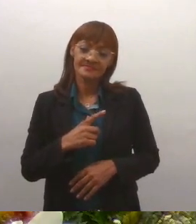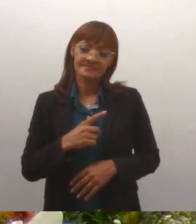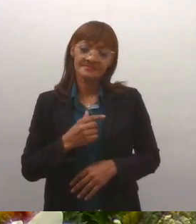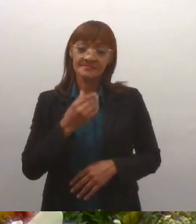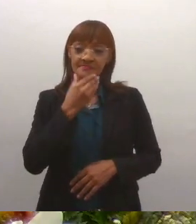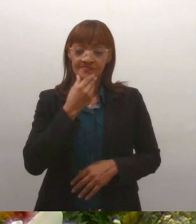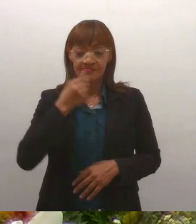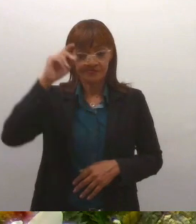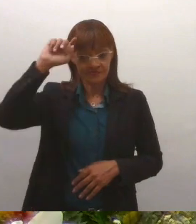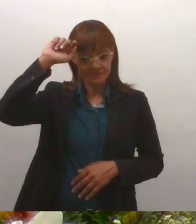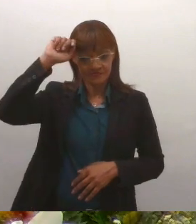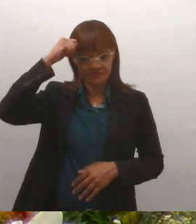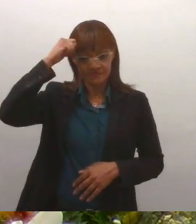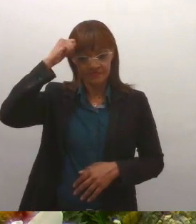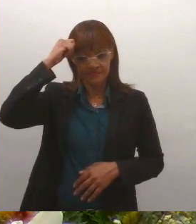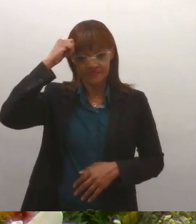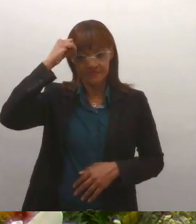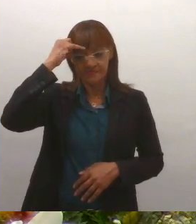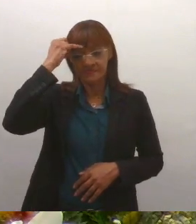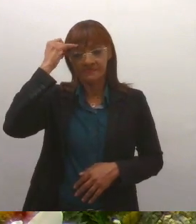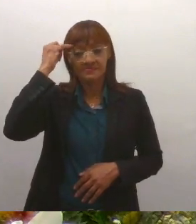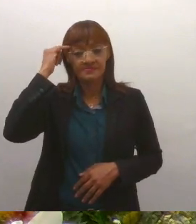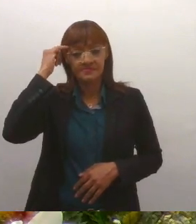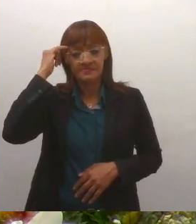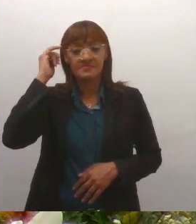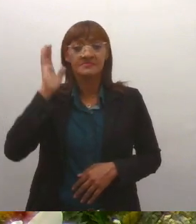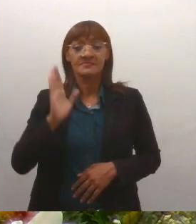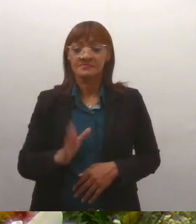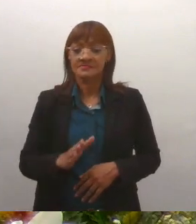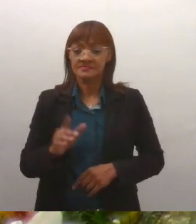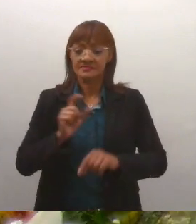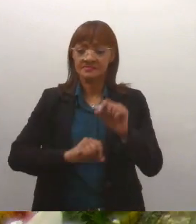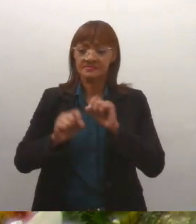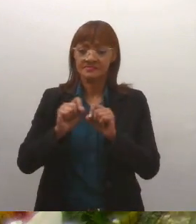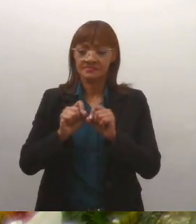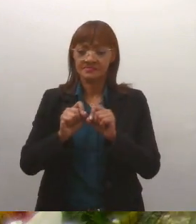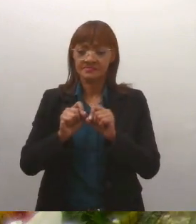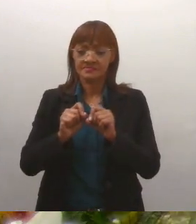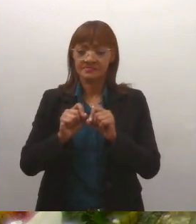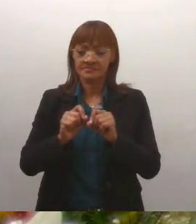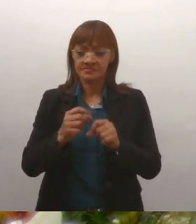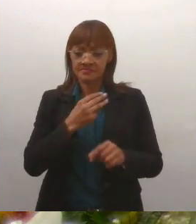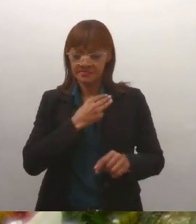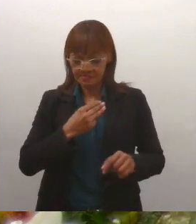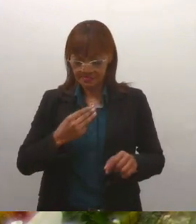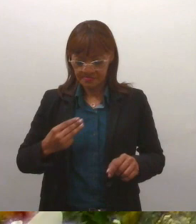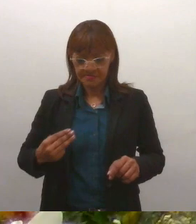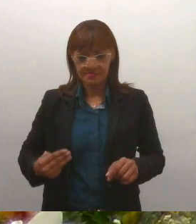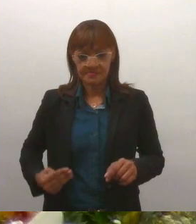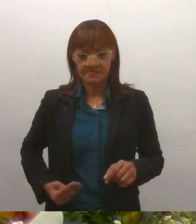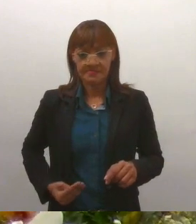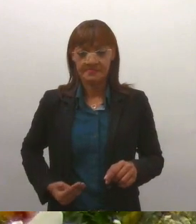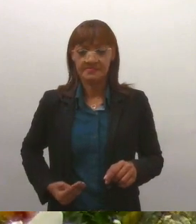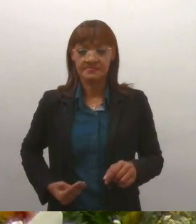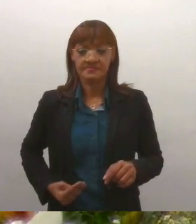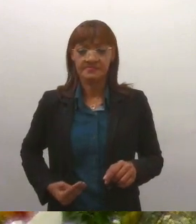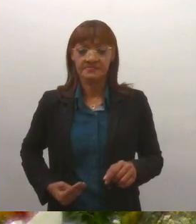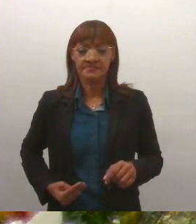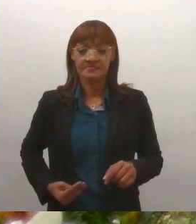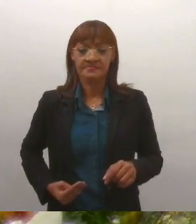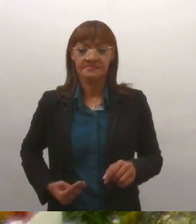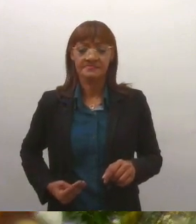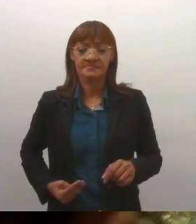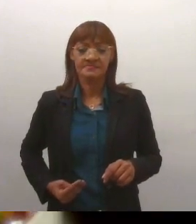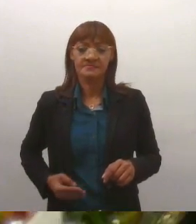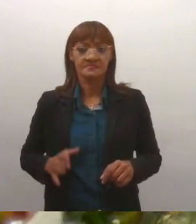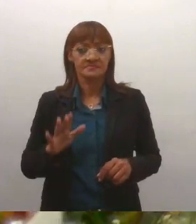ser convidada pela ministra para ir ao Ministério em Brasília para falar, prefeito, sobre